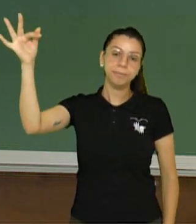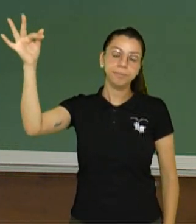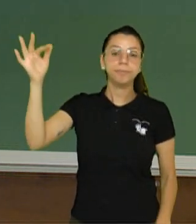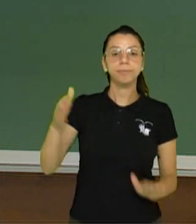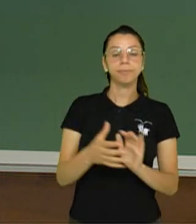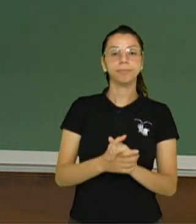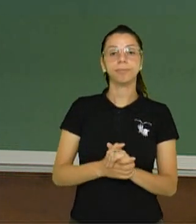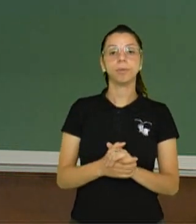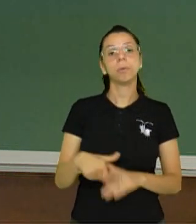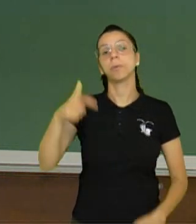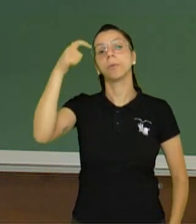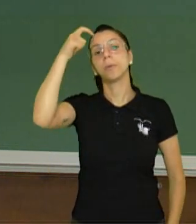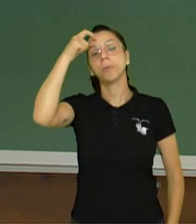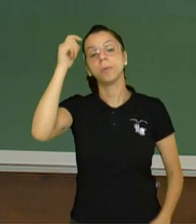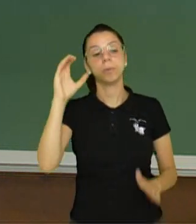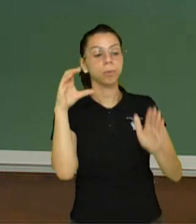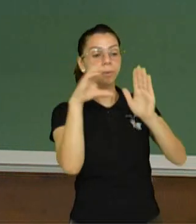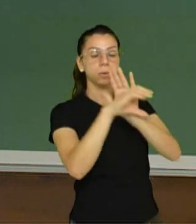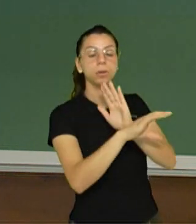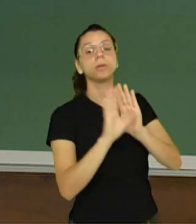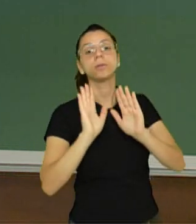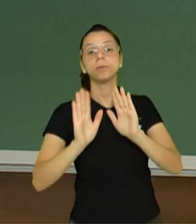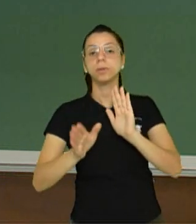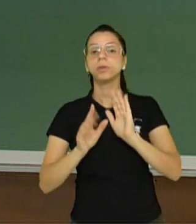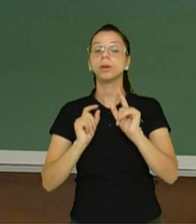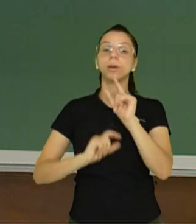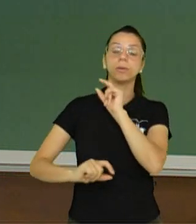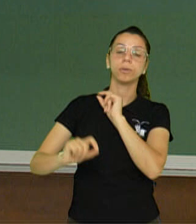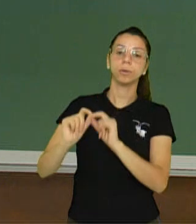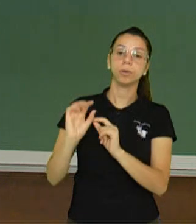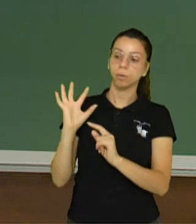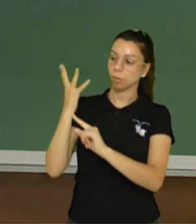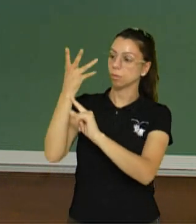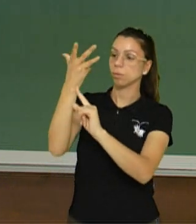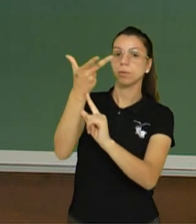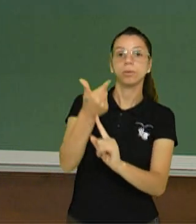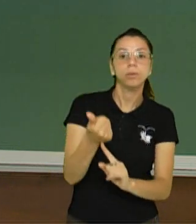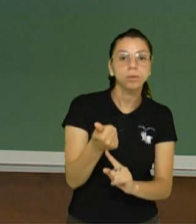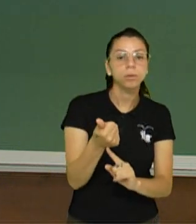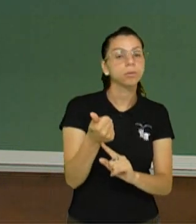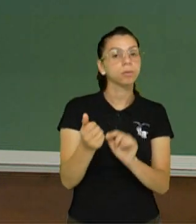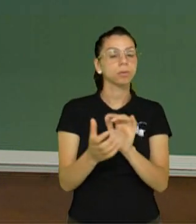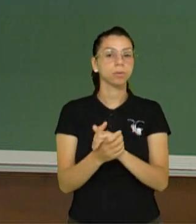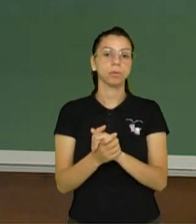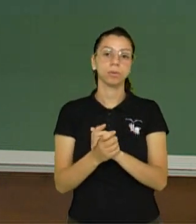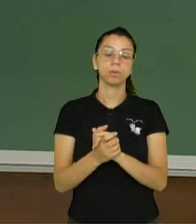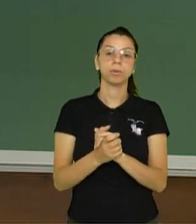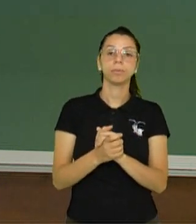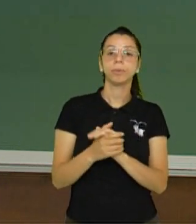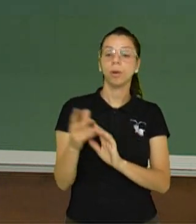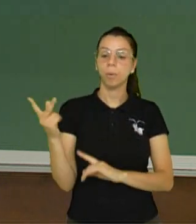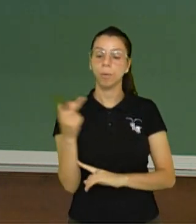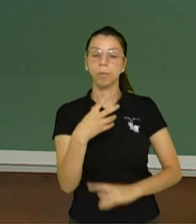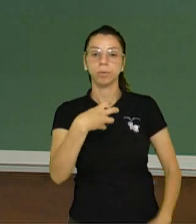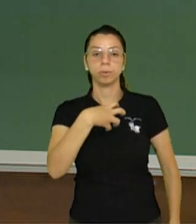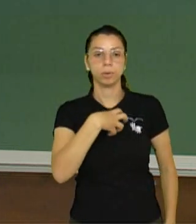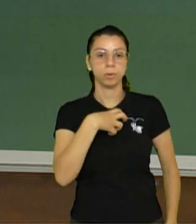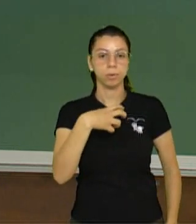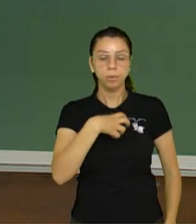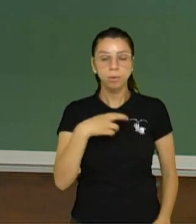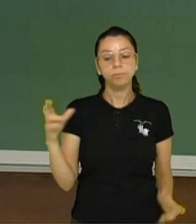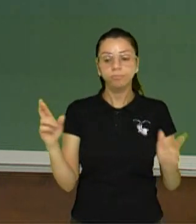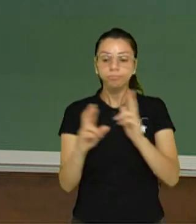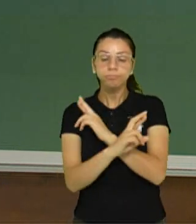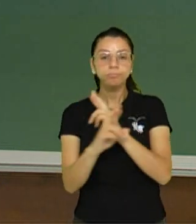estabelecer isso como conceito, já ia se manifestando no campo artístico. Olha o diálogo entre essas duas formas de